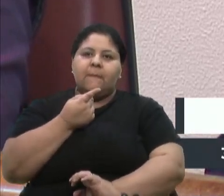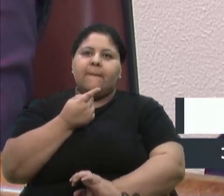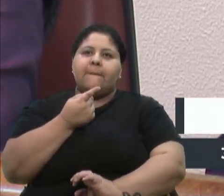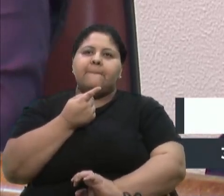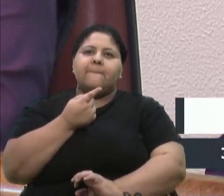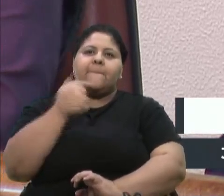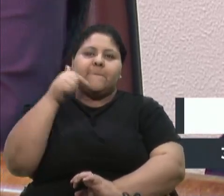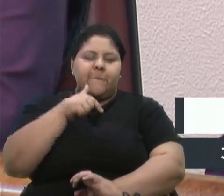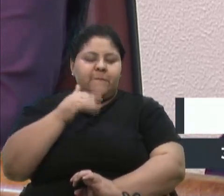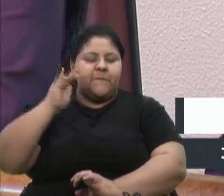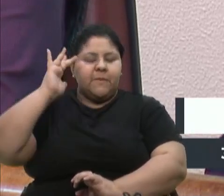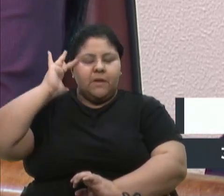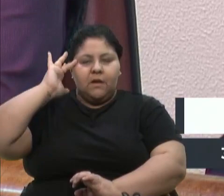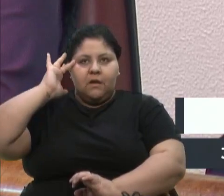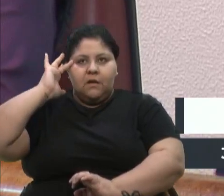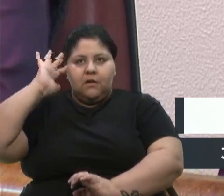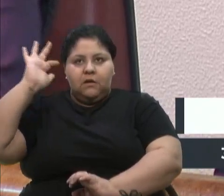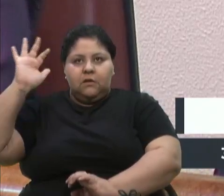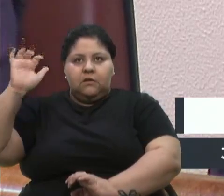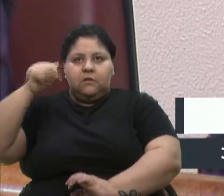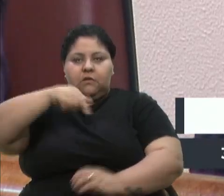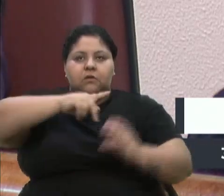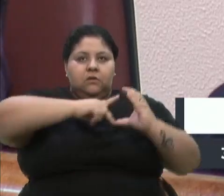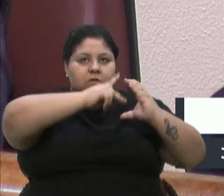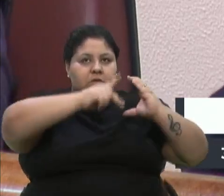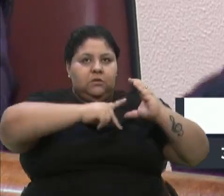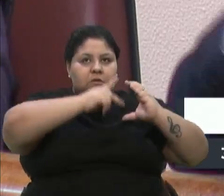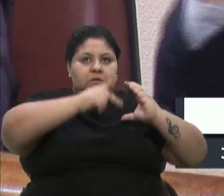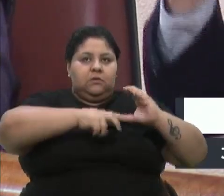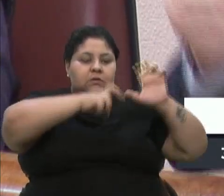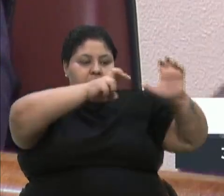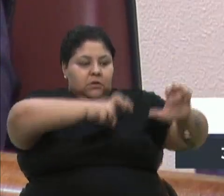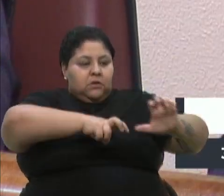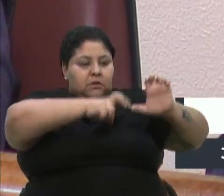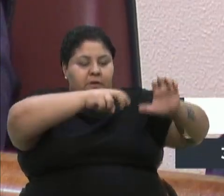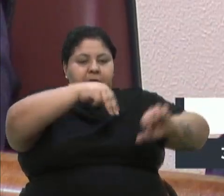esse seu sonho da Casa do Agricultor na Maesa,